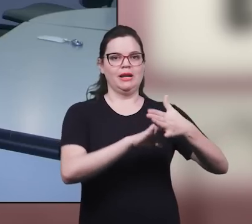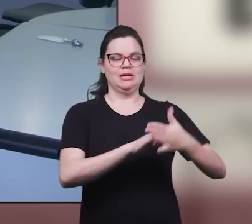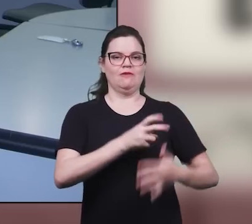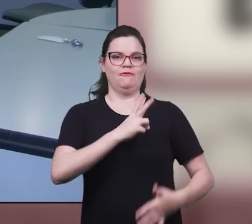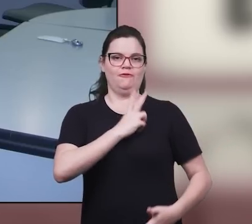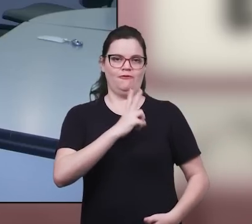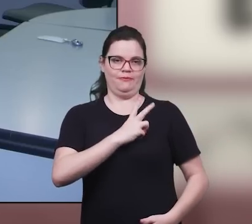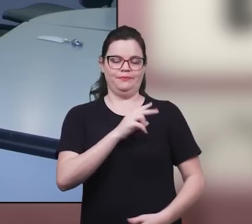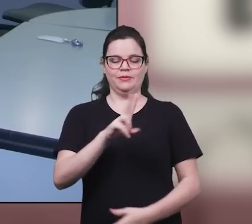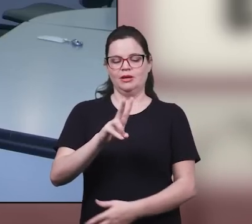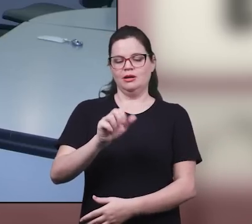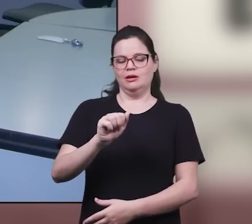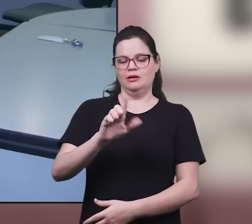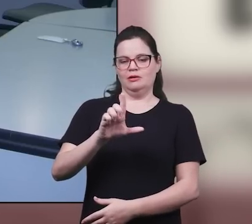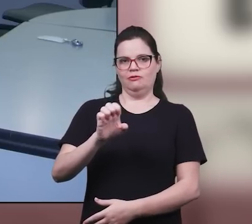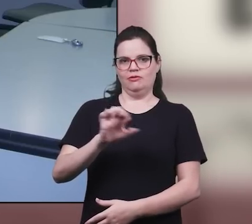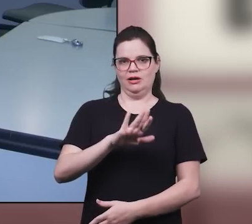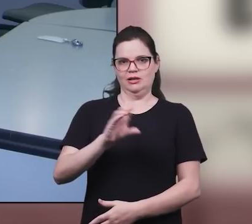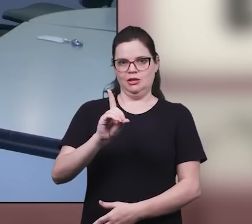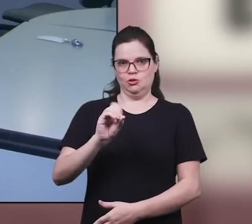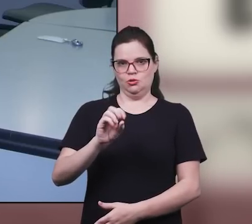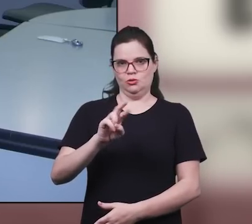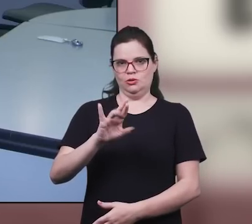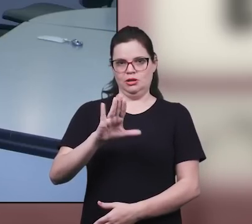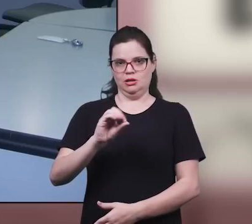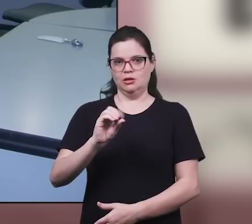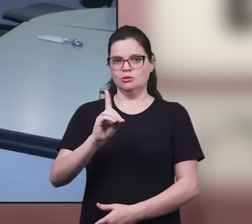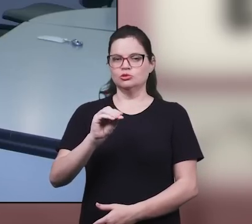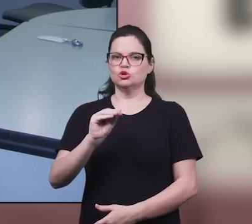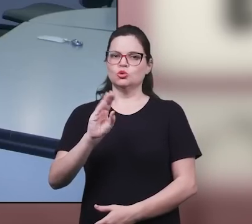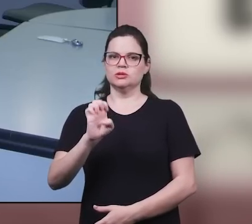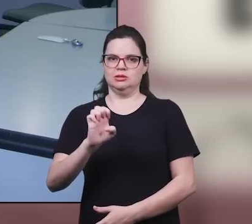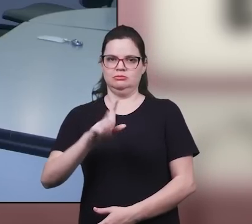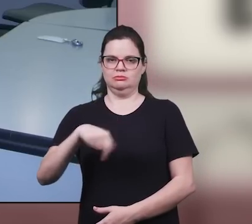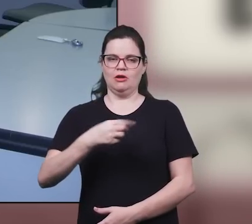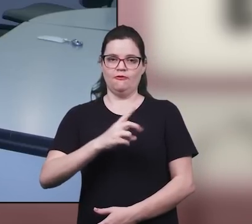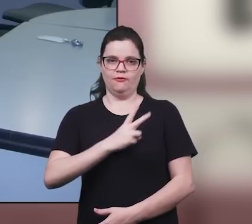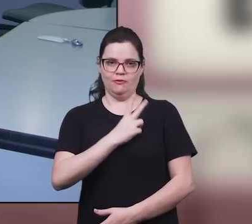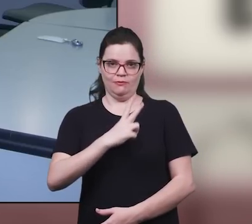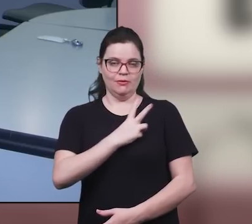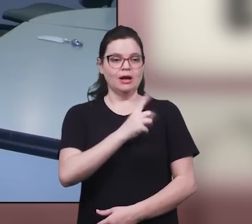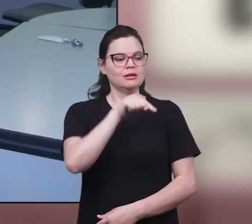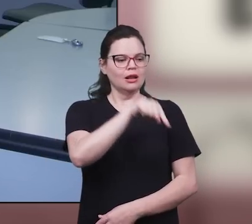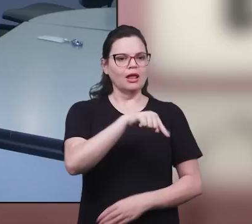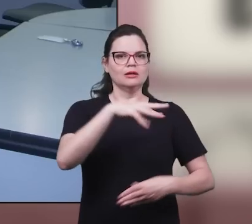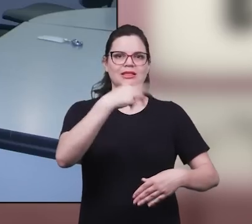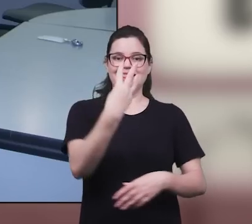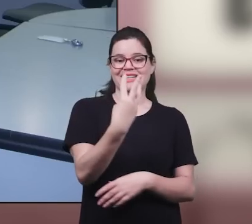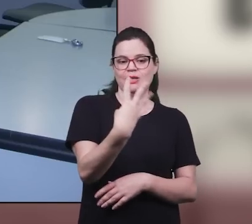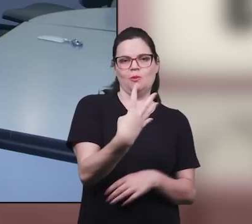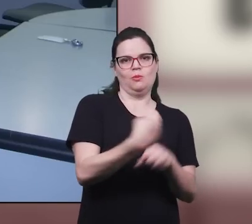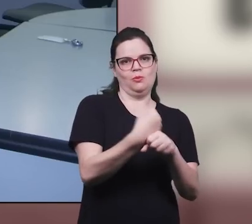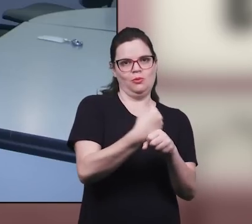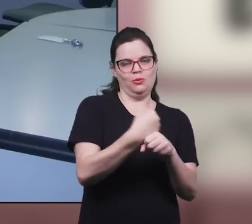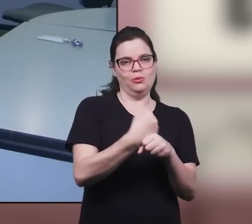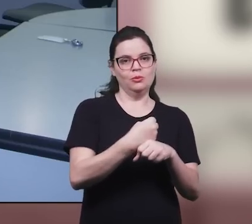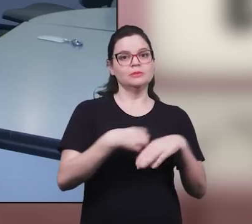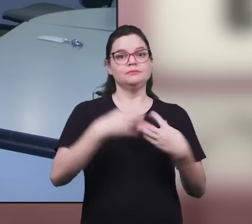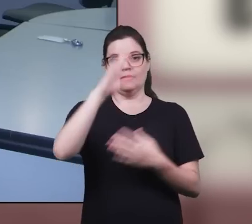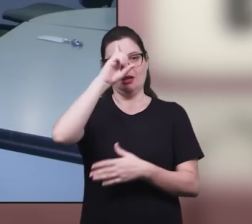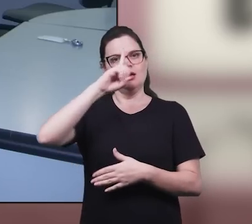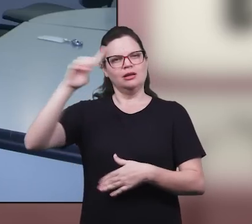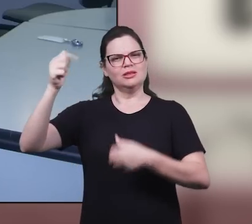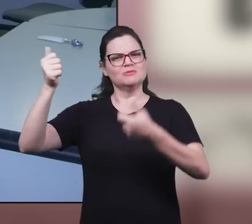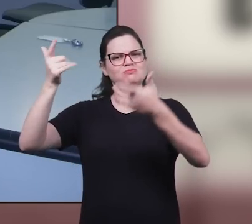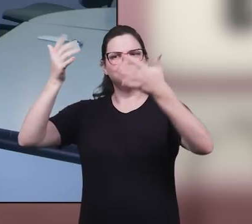onde eu tive várias projeções na empresa. E Deus me deu muitas bênçãos. Eu até poderia contar, eventualmente,